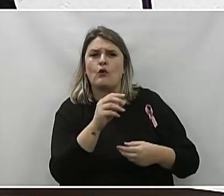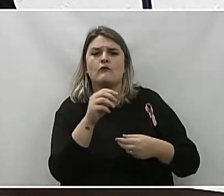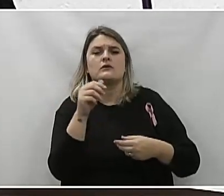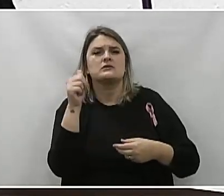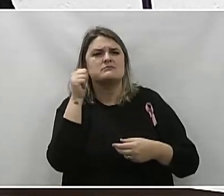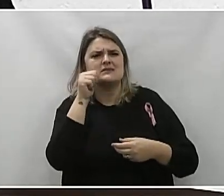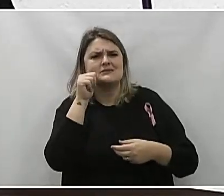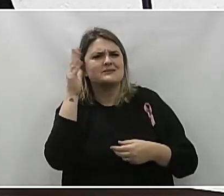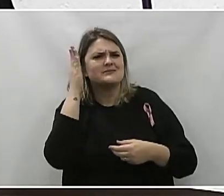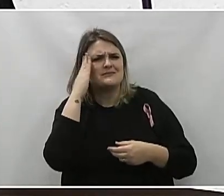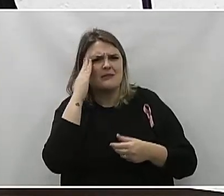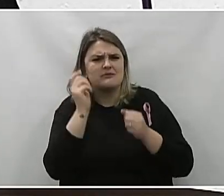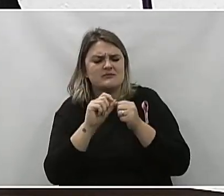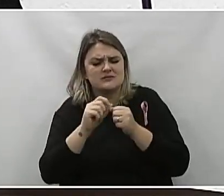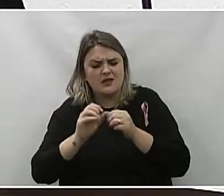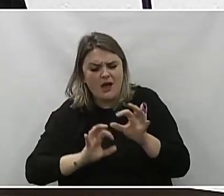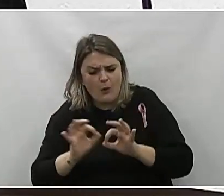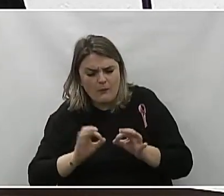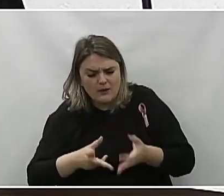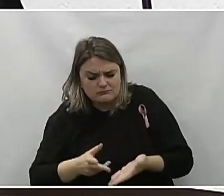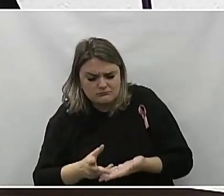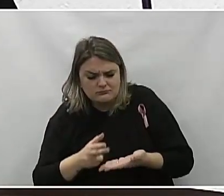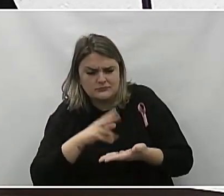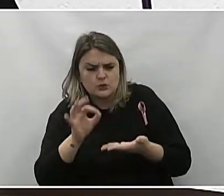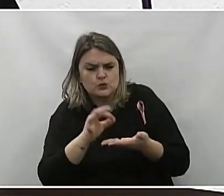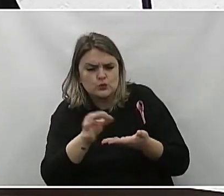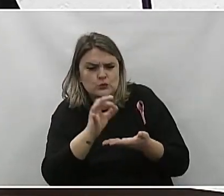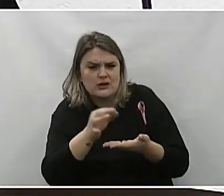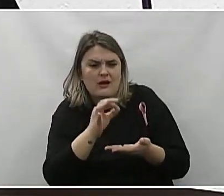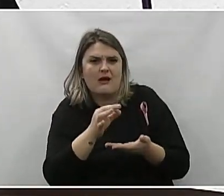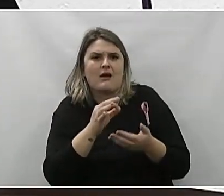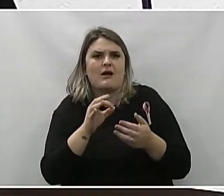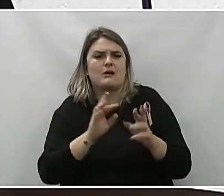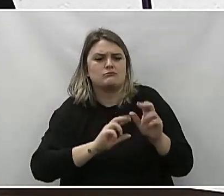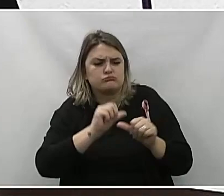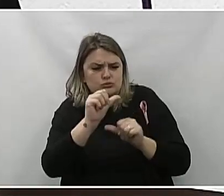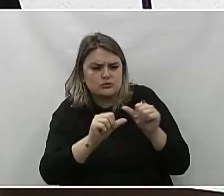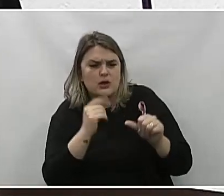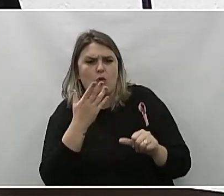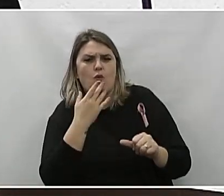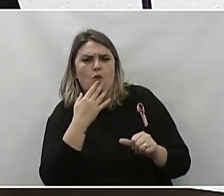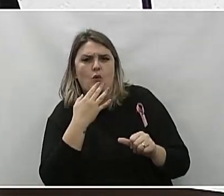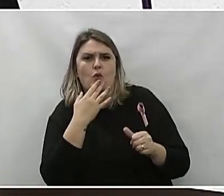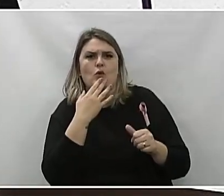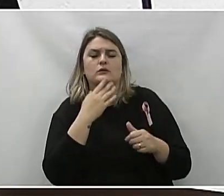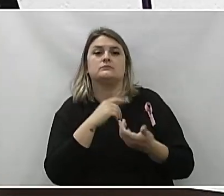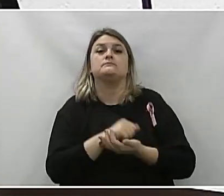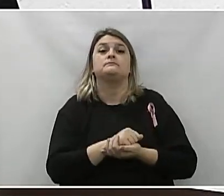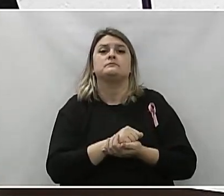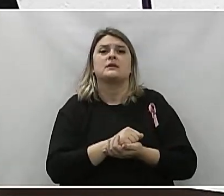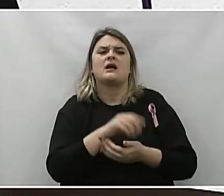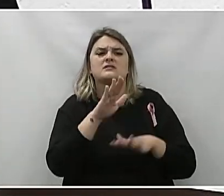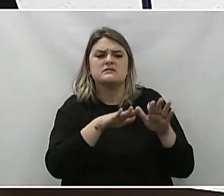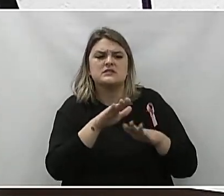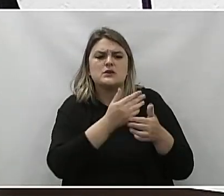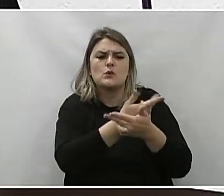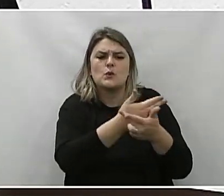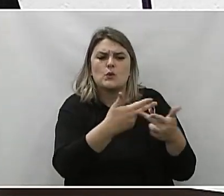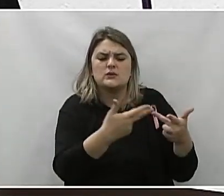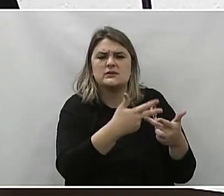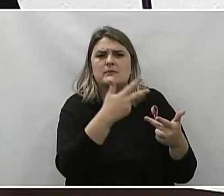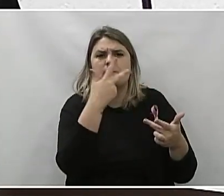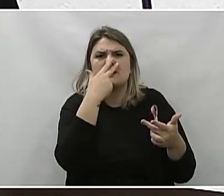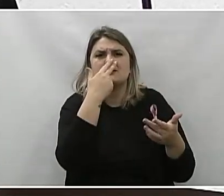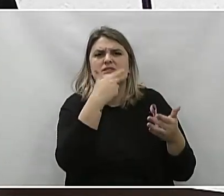uma calça jeans velha transforma numa diferente no Rosa chique eles pegam as coisas que muitas vezes são